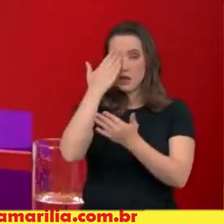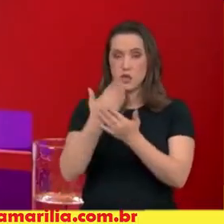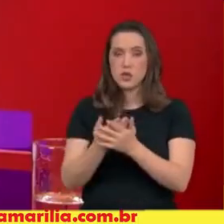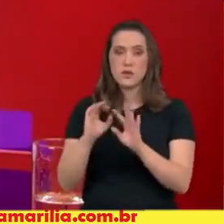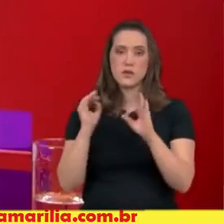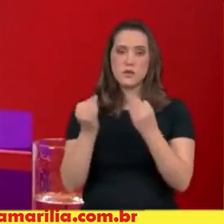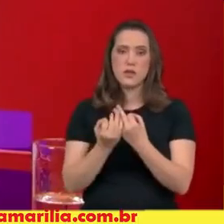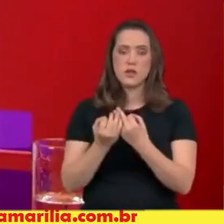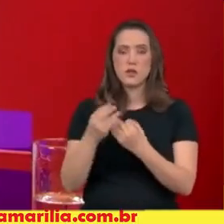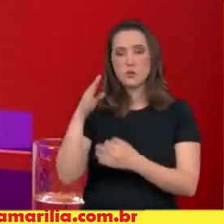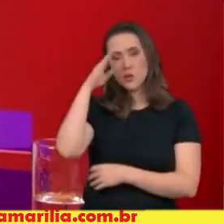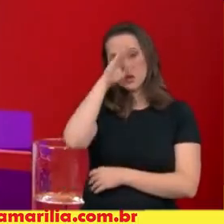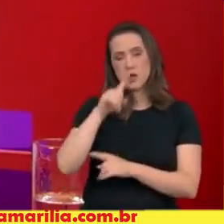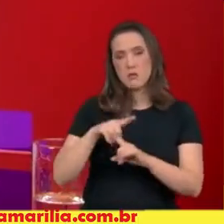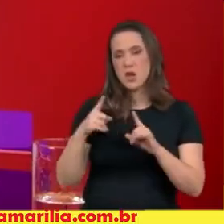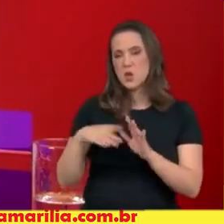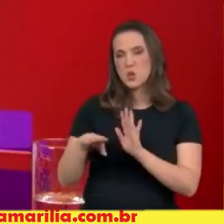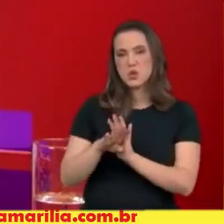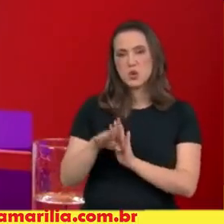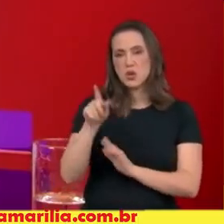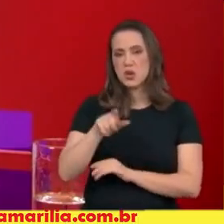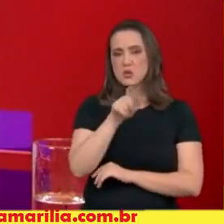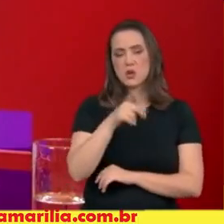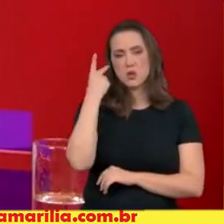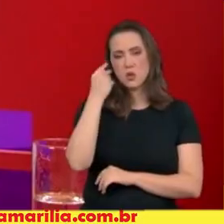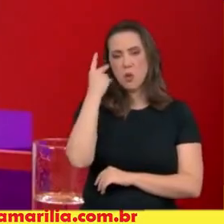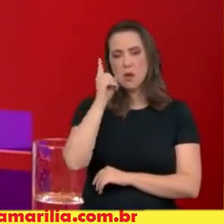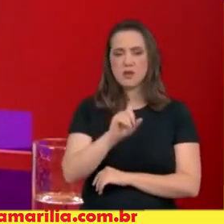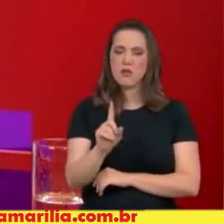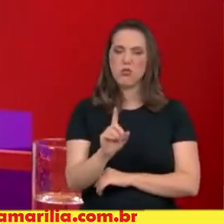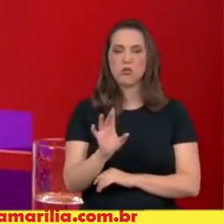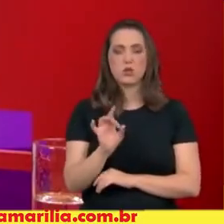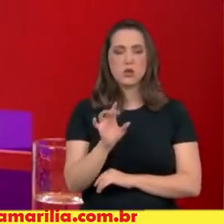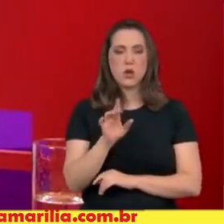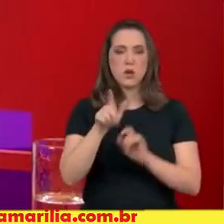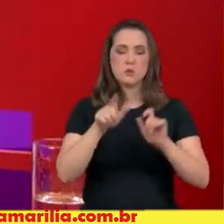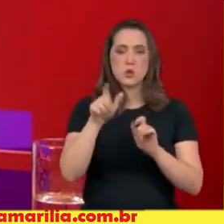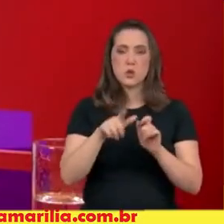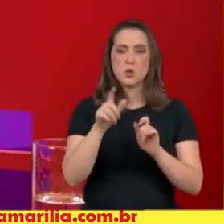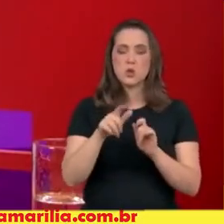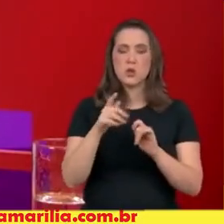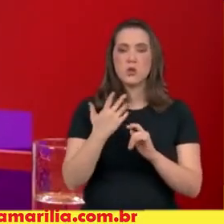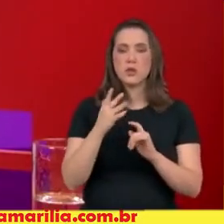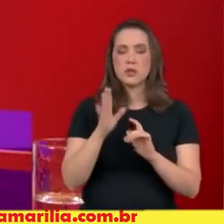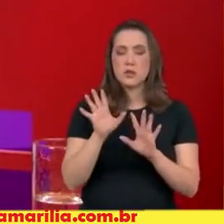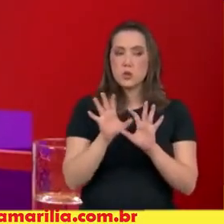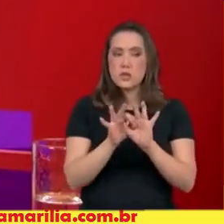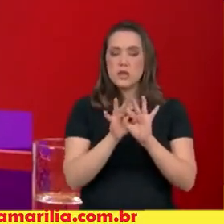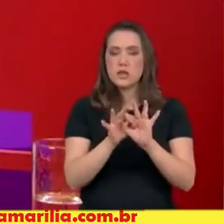Bolsonaro, mas não chega a pessoas normais, só as pessoas mais fiéis